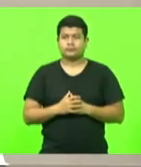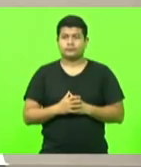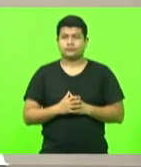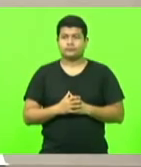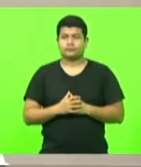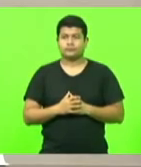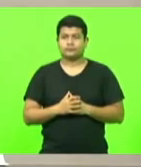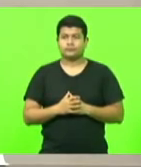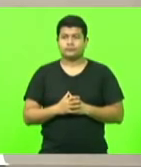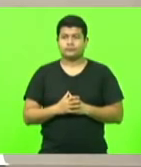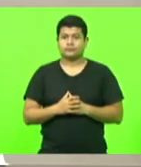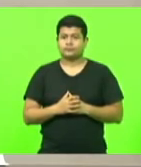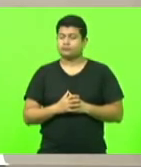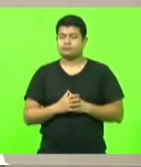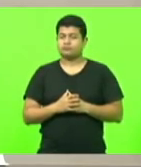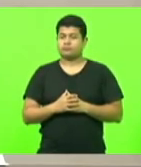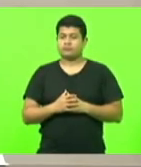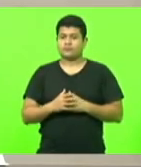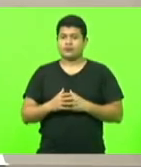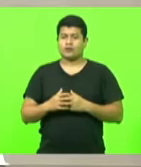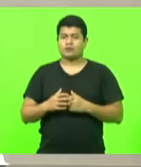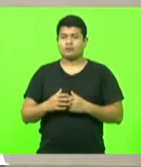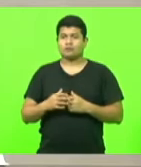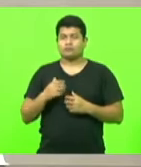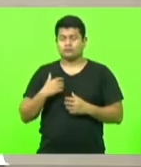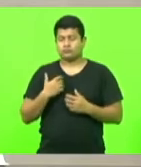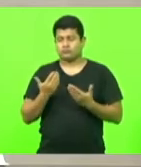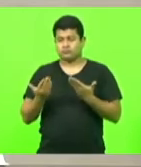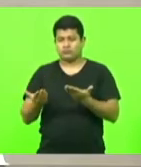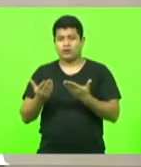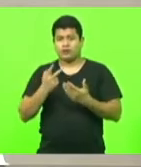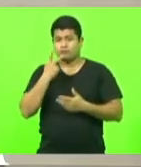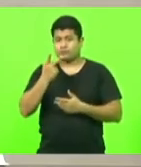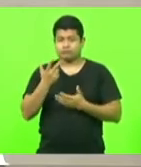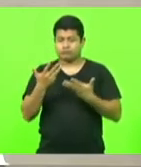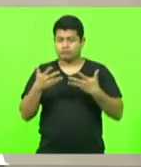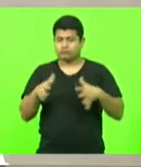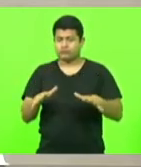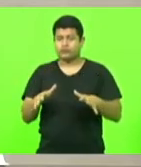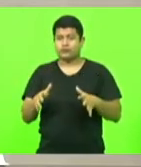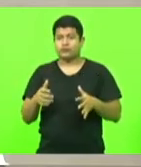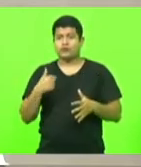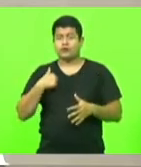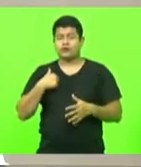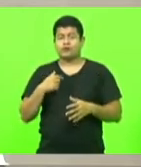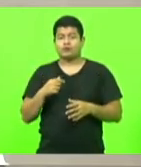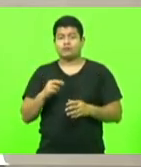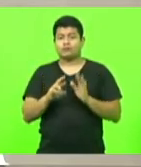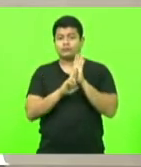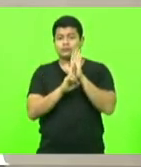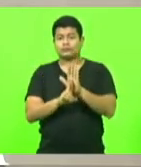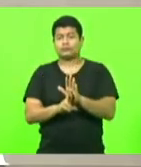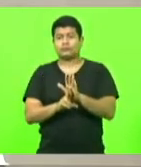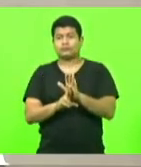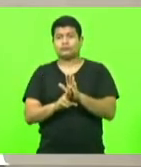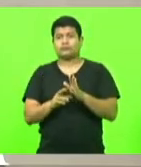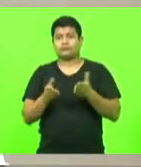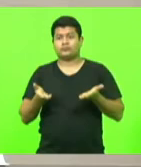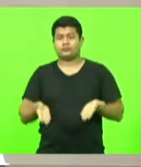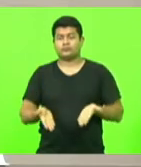Não havendo quem queira se manifestar, eu gostaria de, em nome